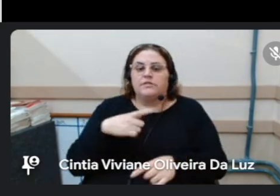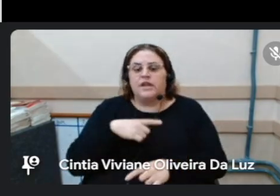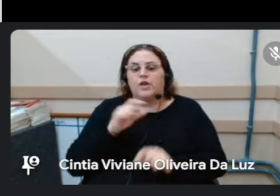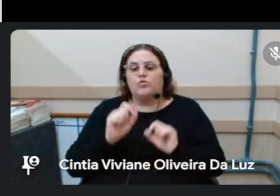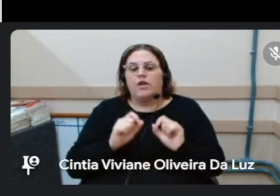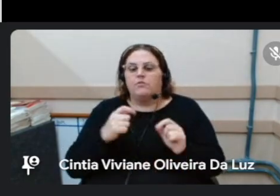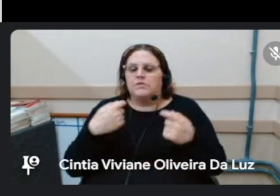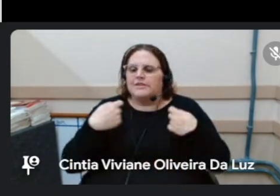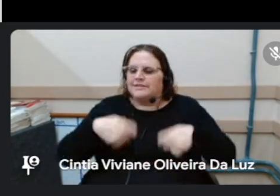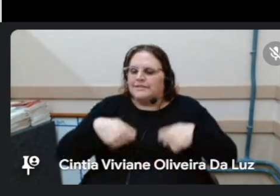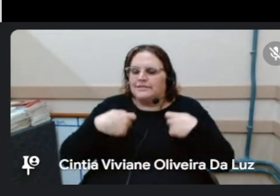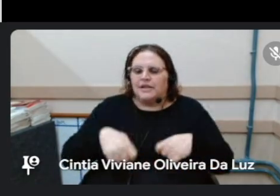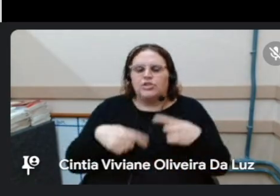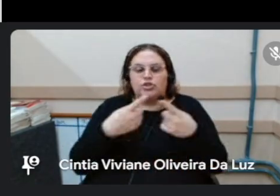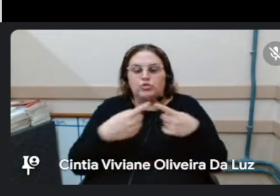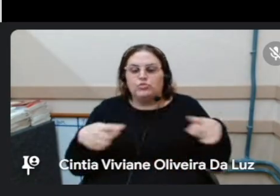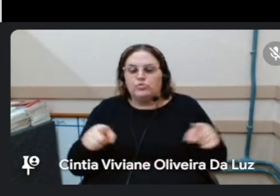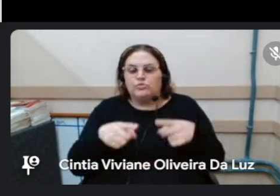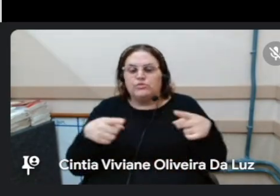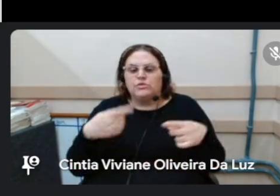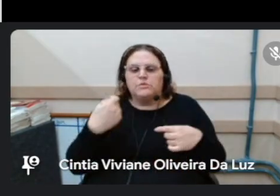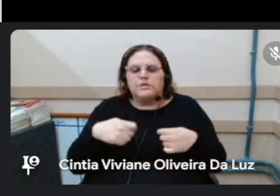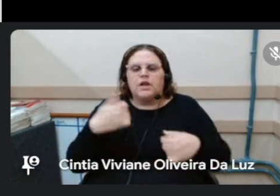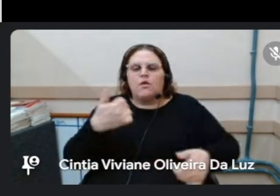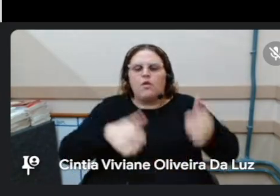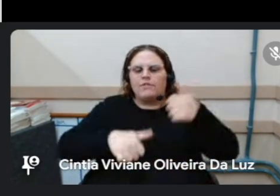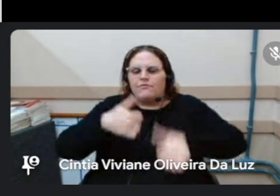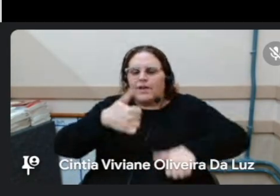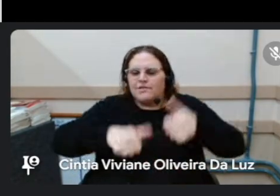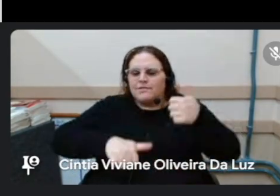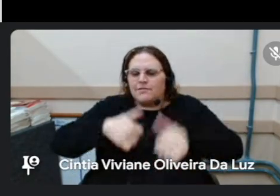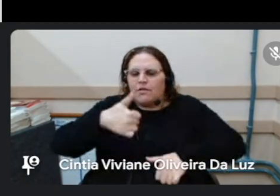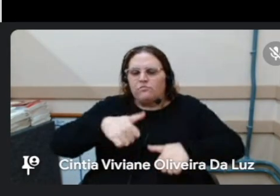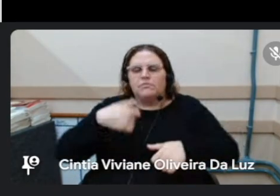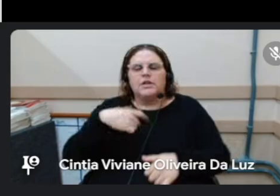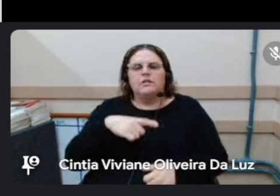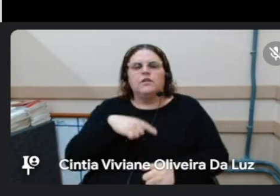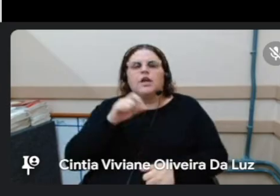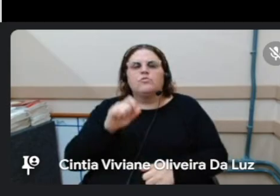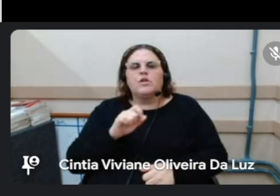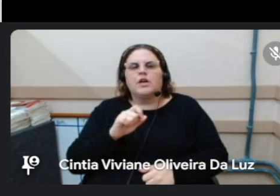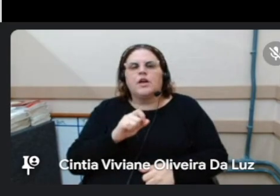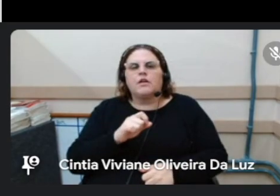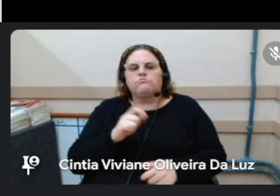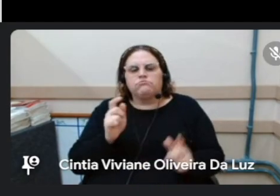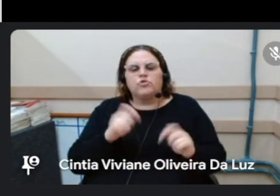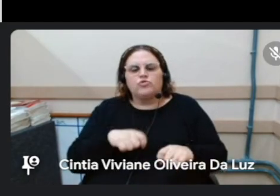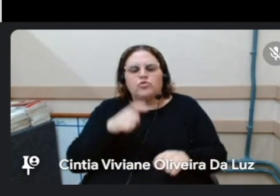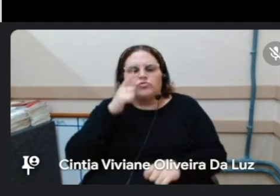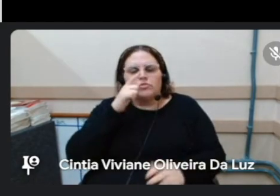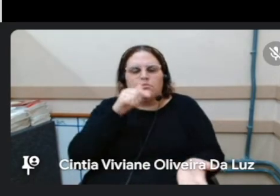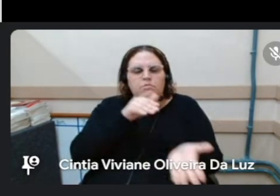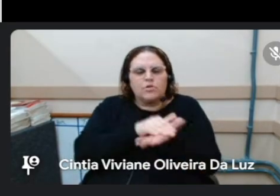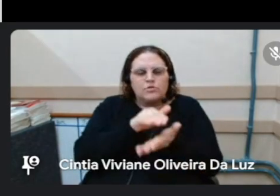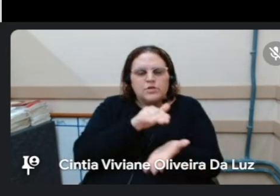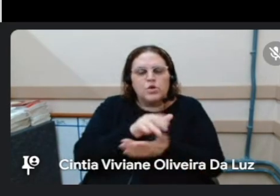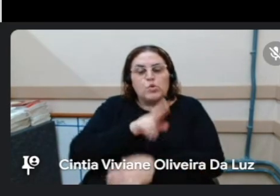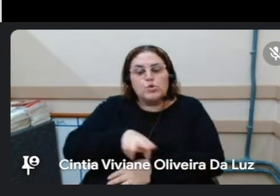músico se qualifique que ele tenha condições de de produzir eh pelas ferramentas